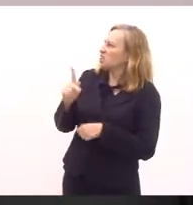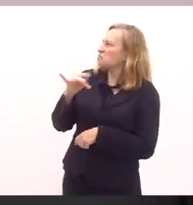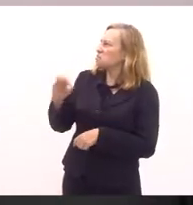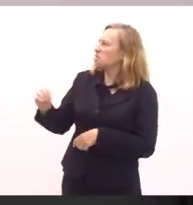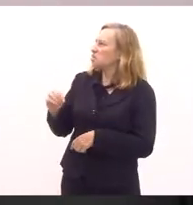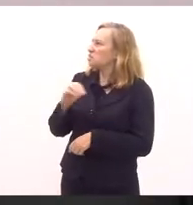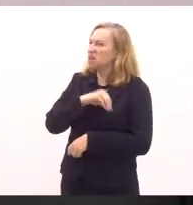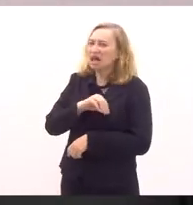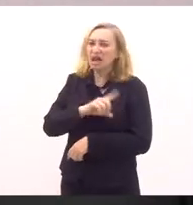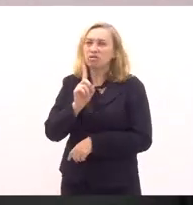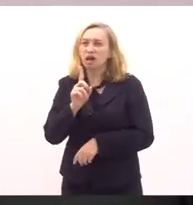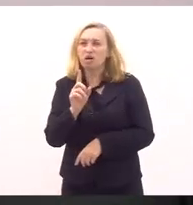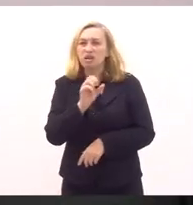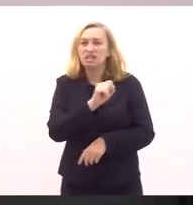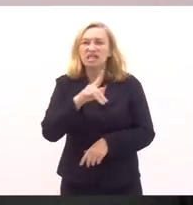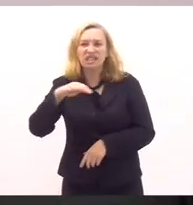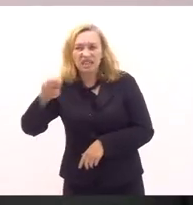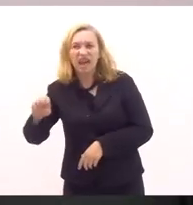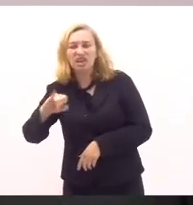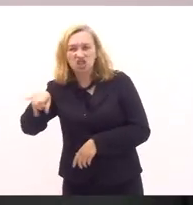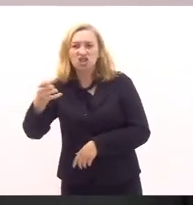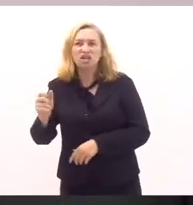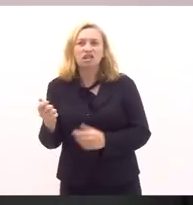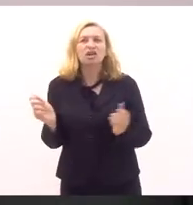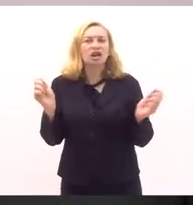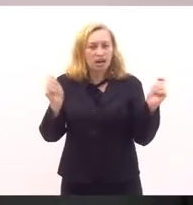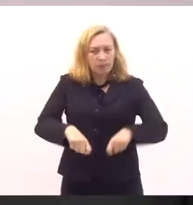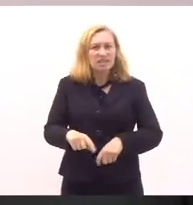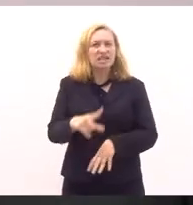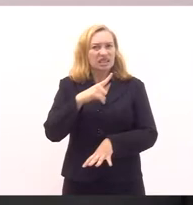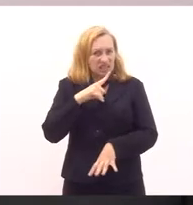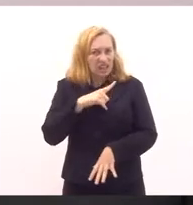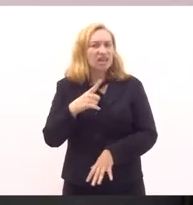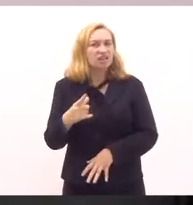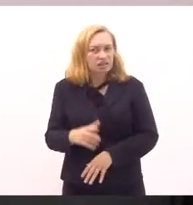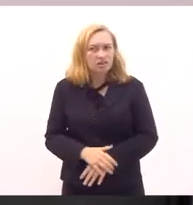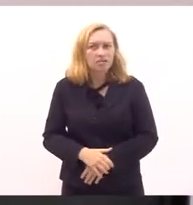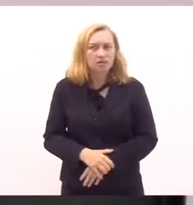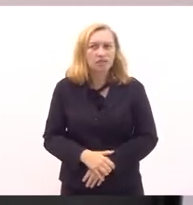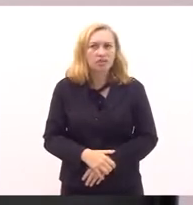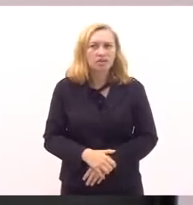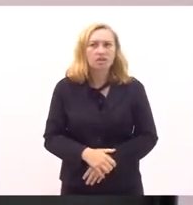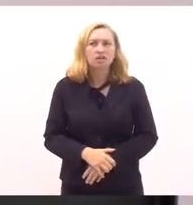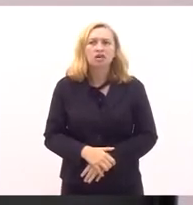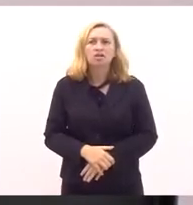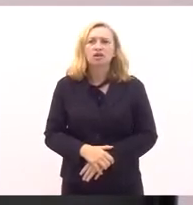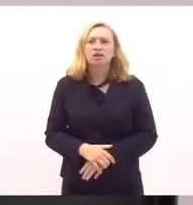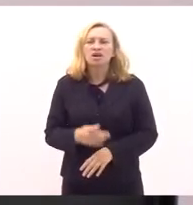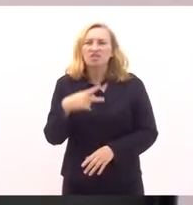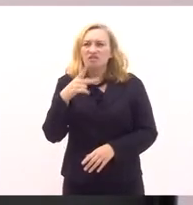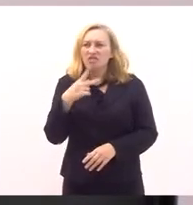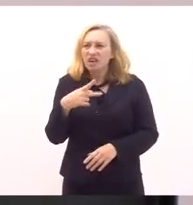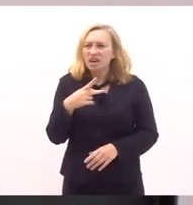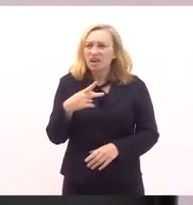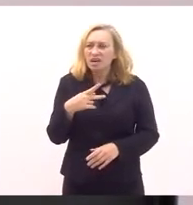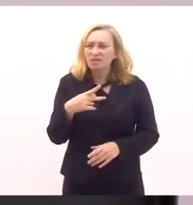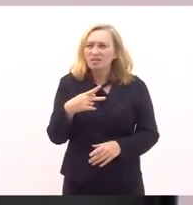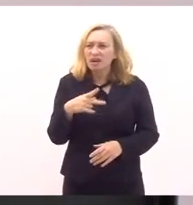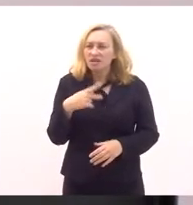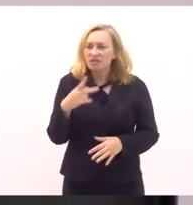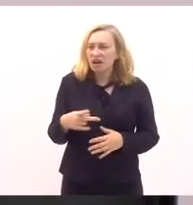não. O CETESB tem capacidade para isso. O CETESB tem capacidade para isso. E ficam nos enrolando,